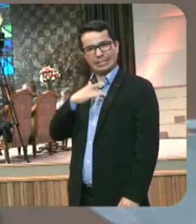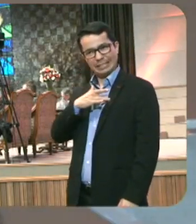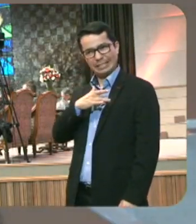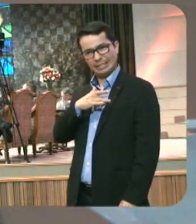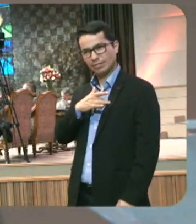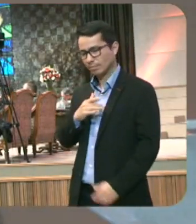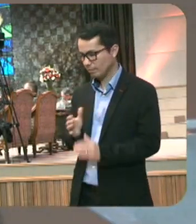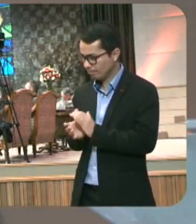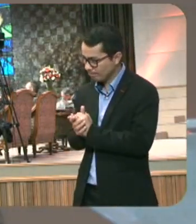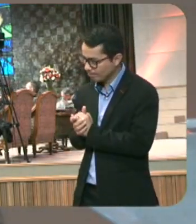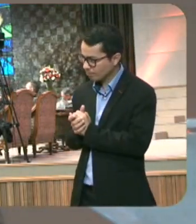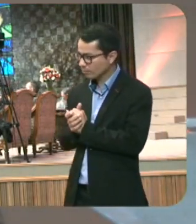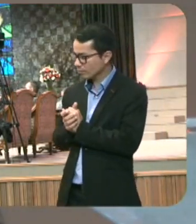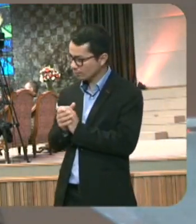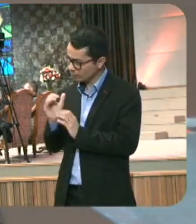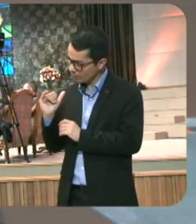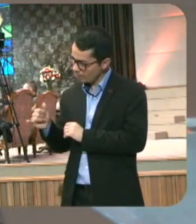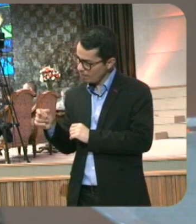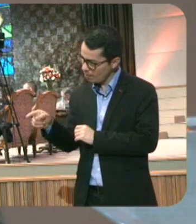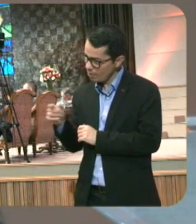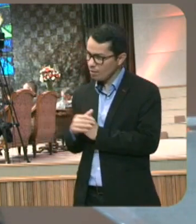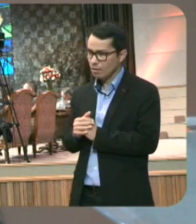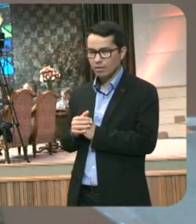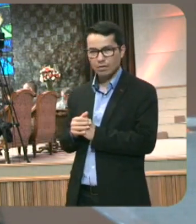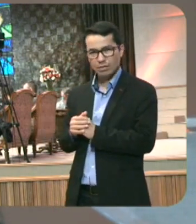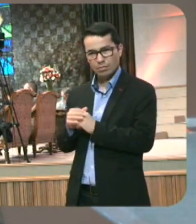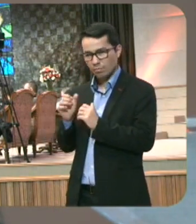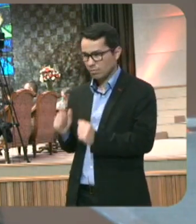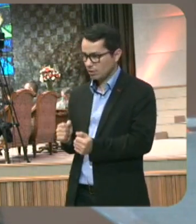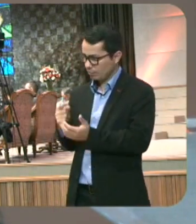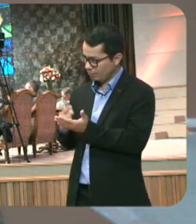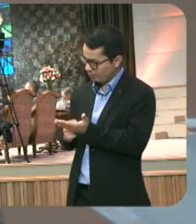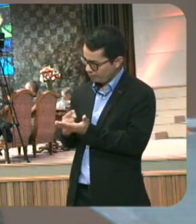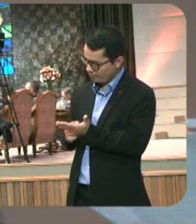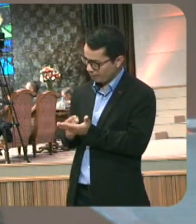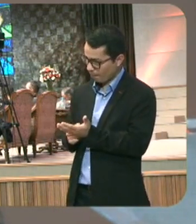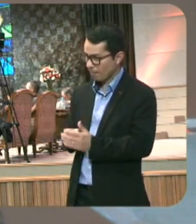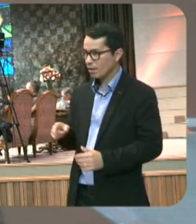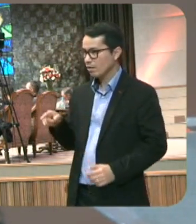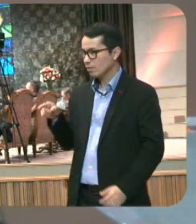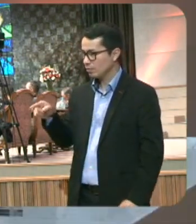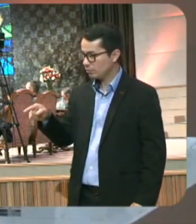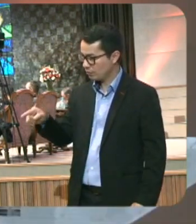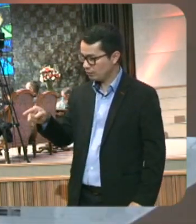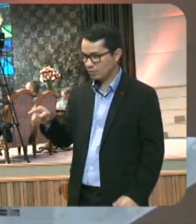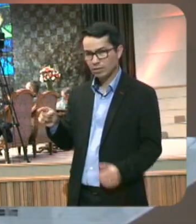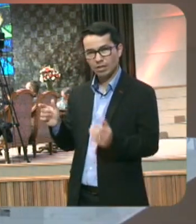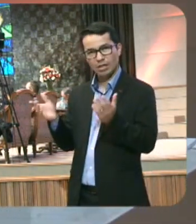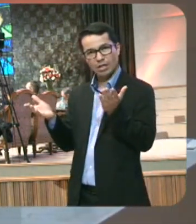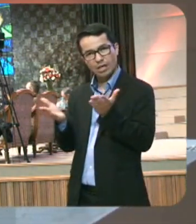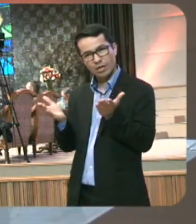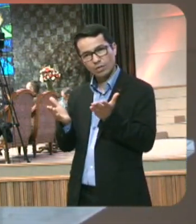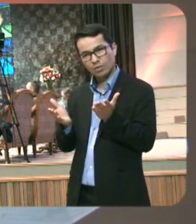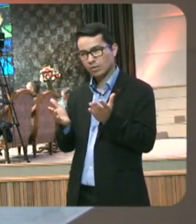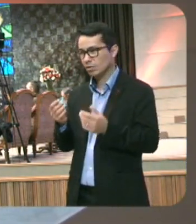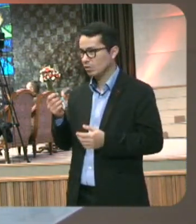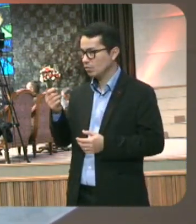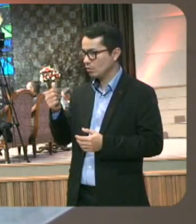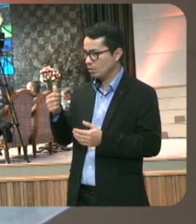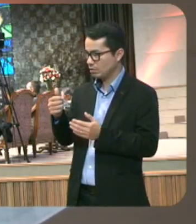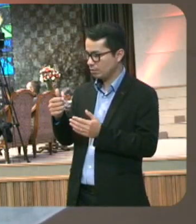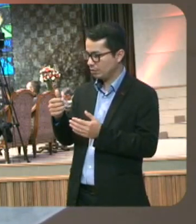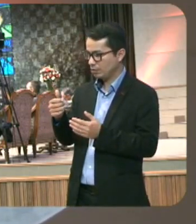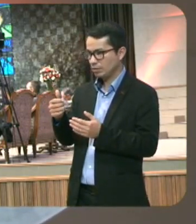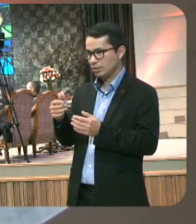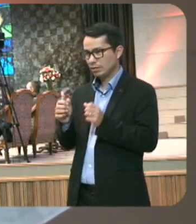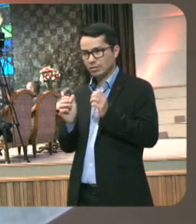jovem, ela disse assim: olha, vamos fazer o seguinte, você está nesse processo de saída do orfanato, não tem